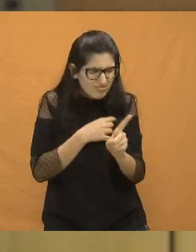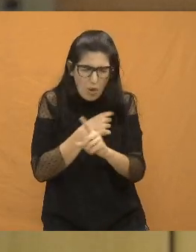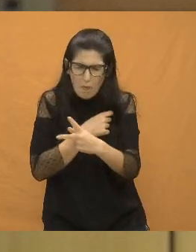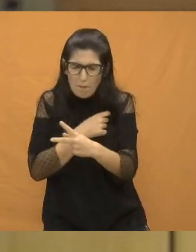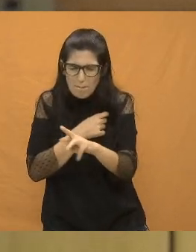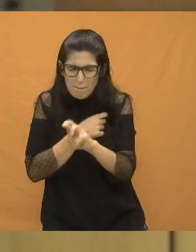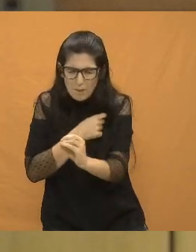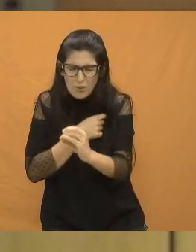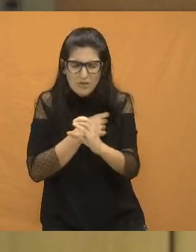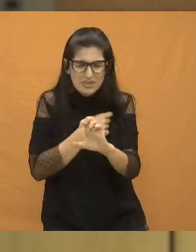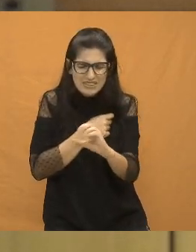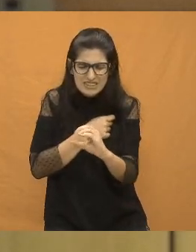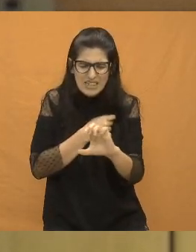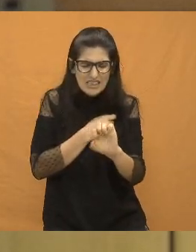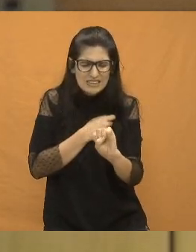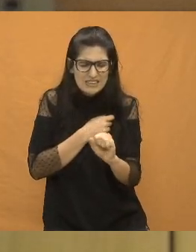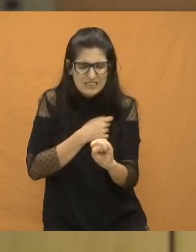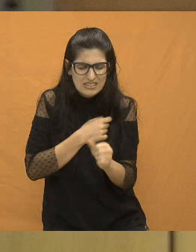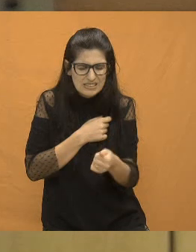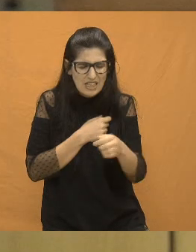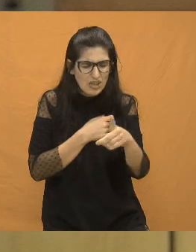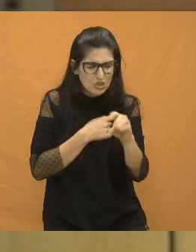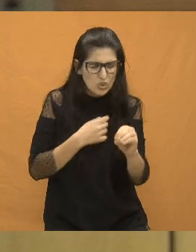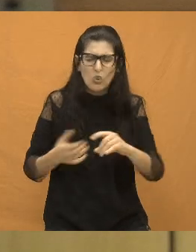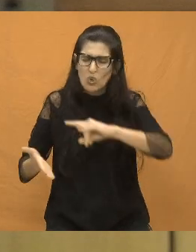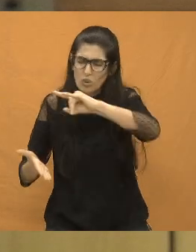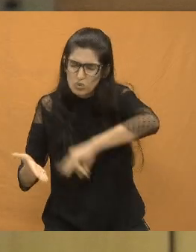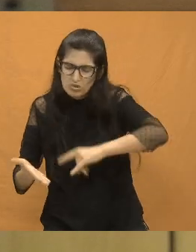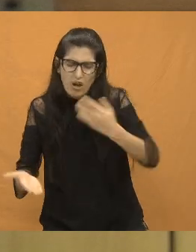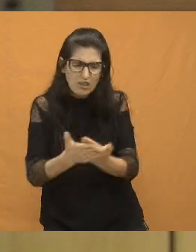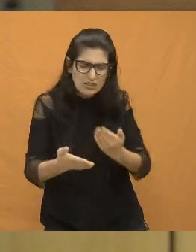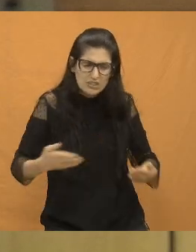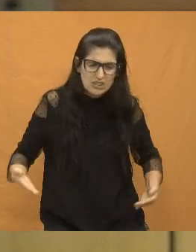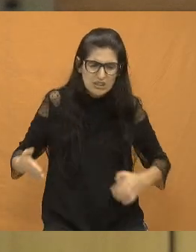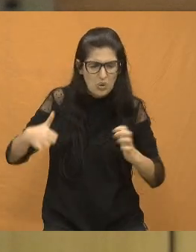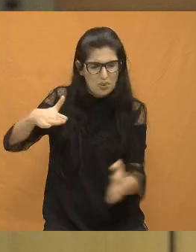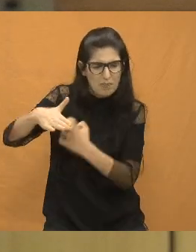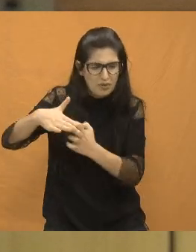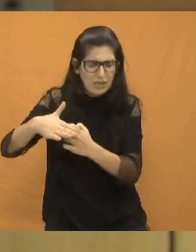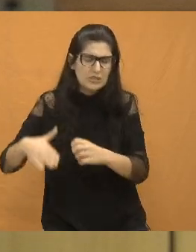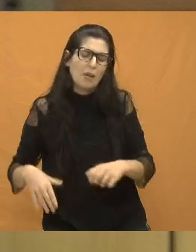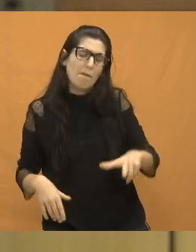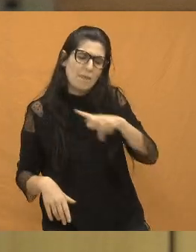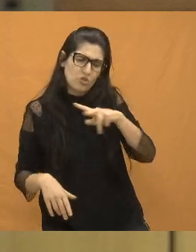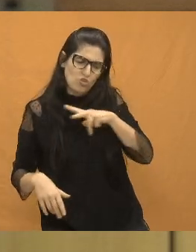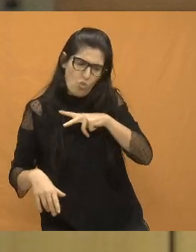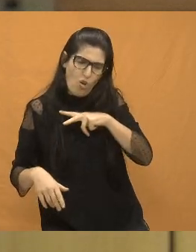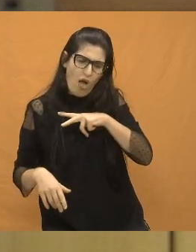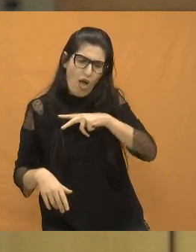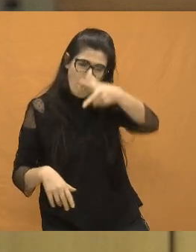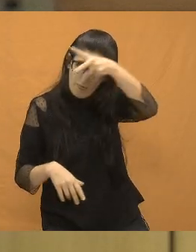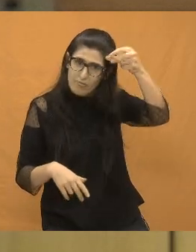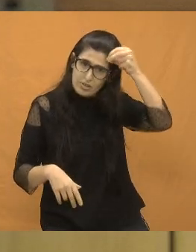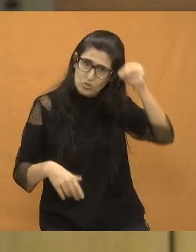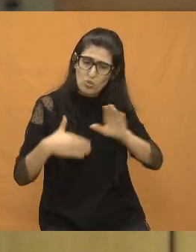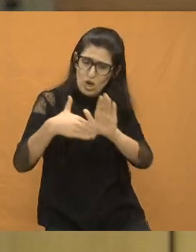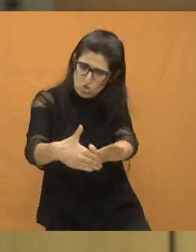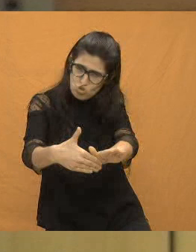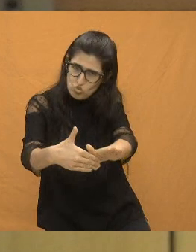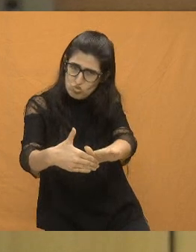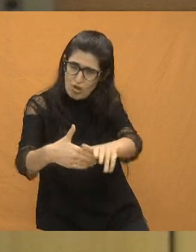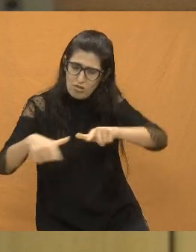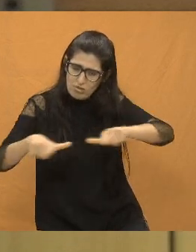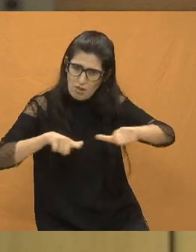processado quer dizer que uns contratos, licitações, que dividiu em parcelas, então foi